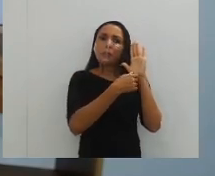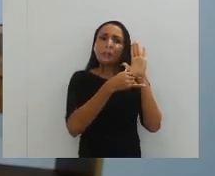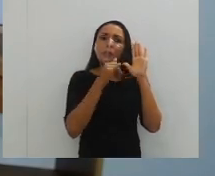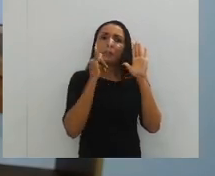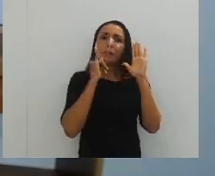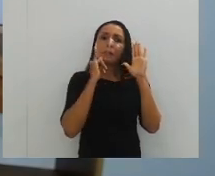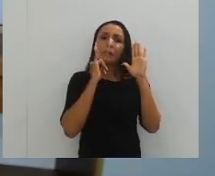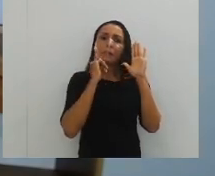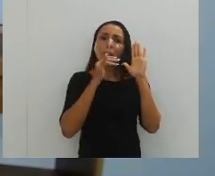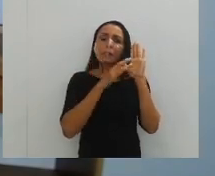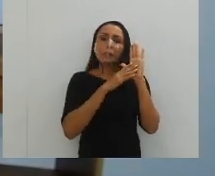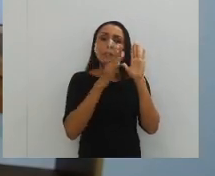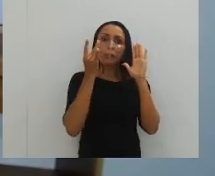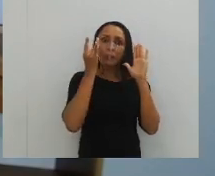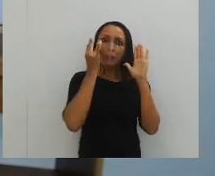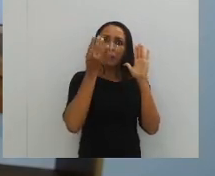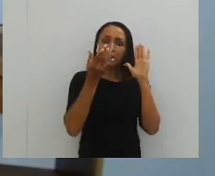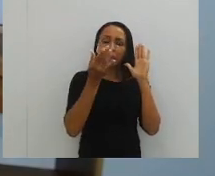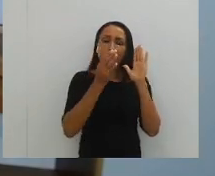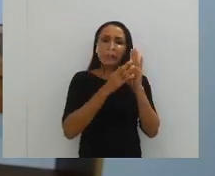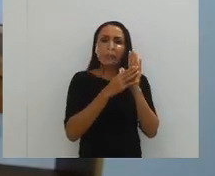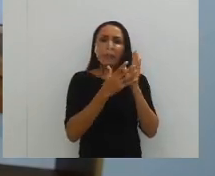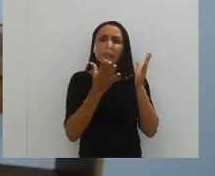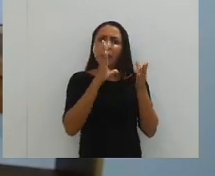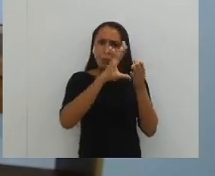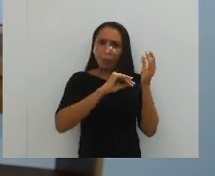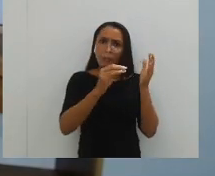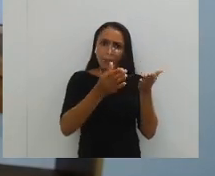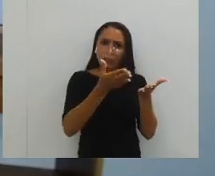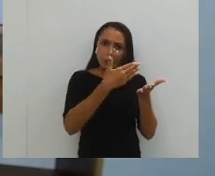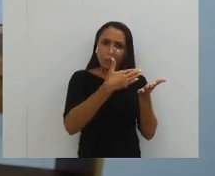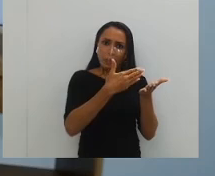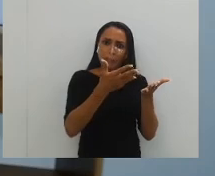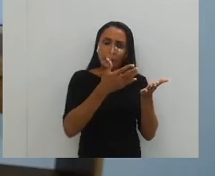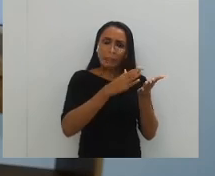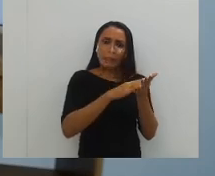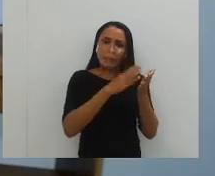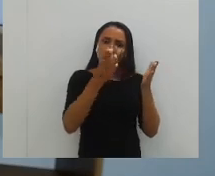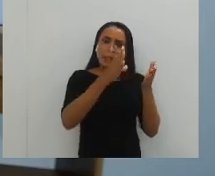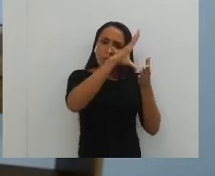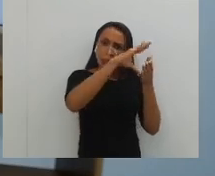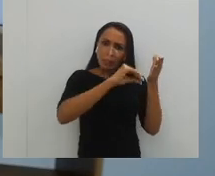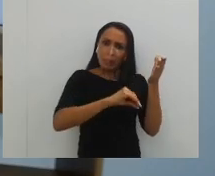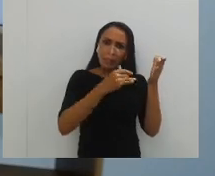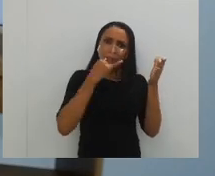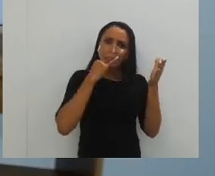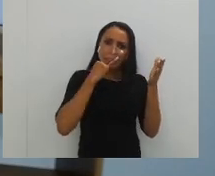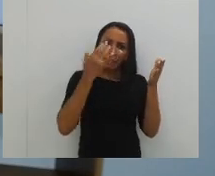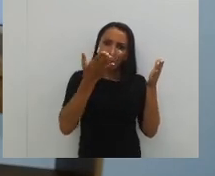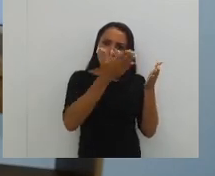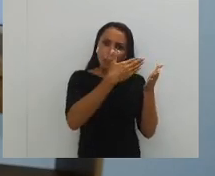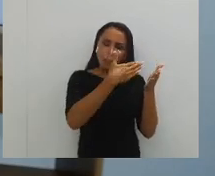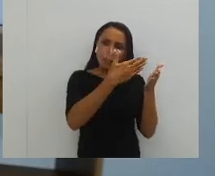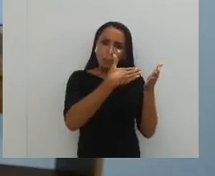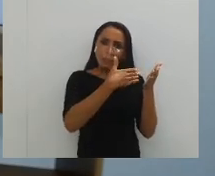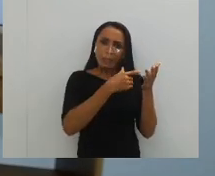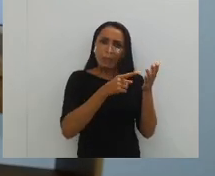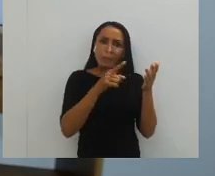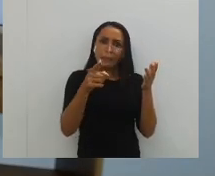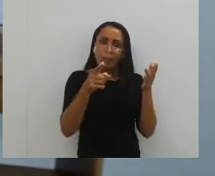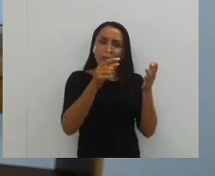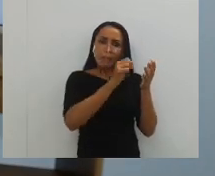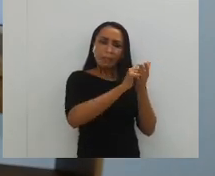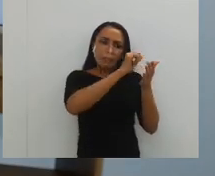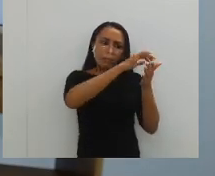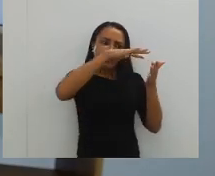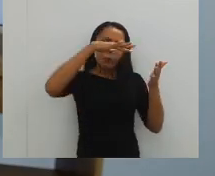caderno de vocês, olha para mim. Vocês vão copiar isso daqui a pouco no caderno. Quando vocês copiarem esse exemplo no caderno, para você destacar